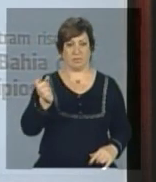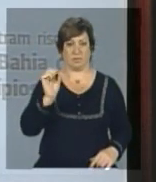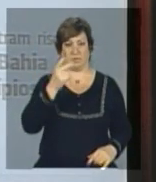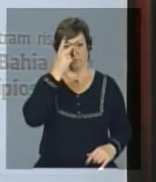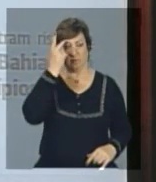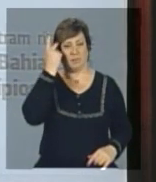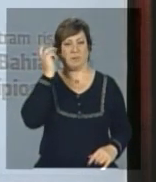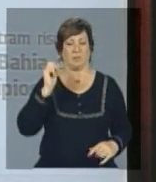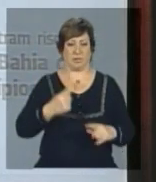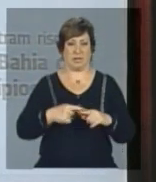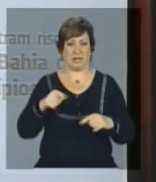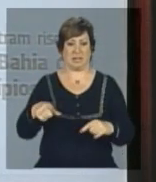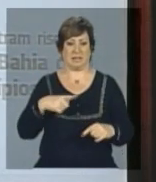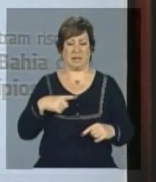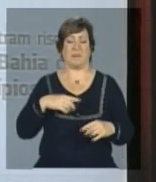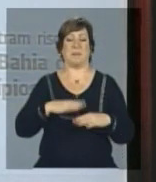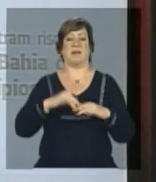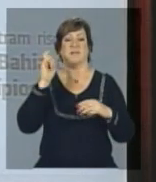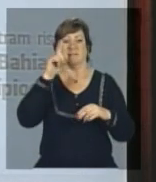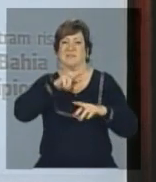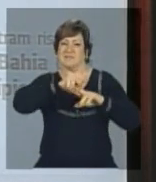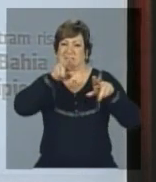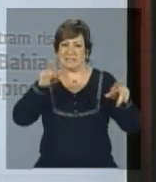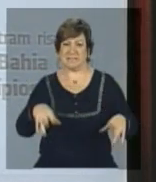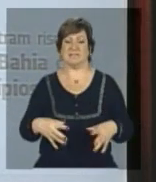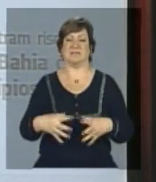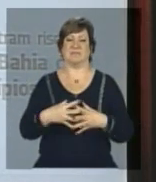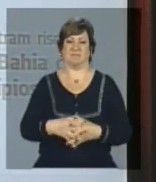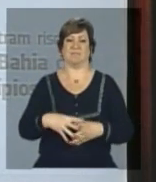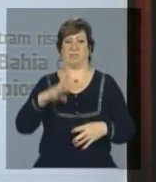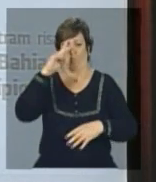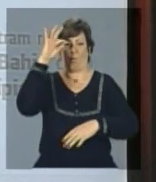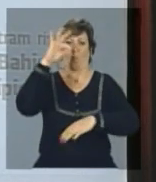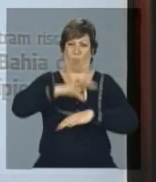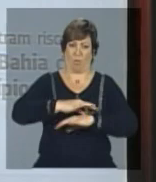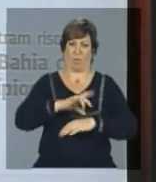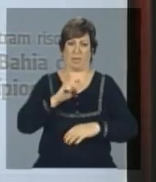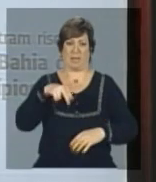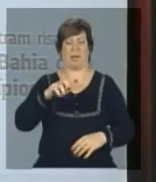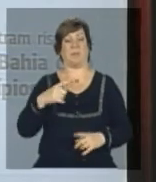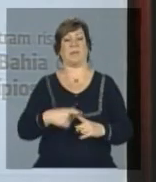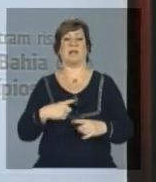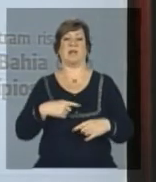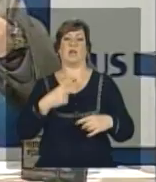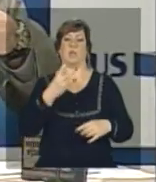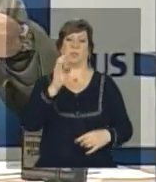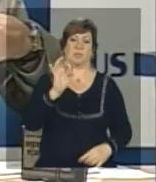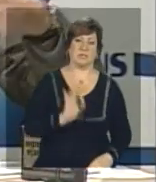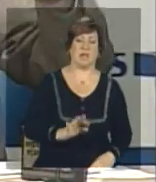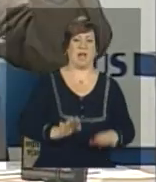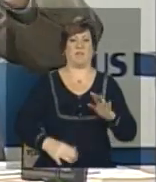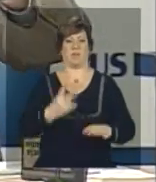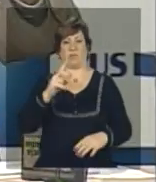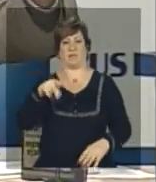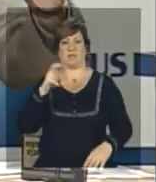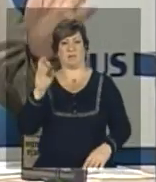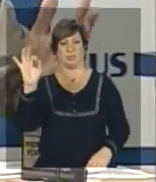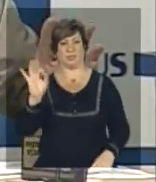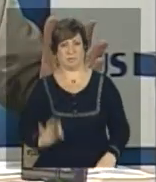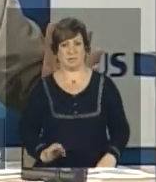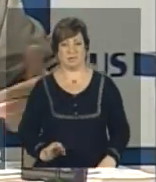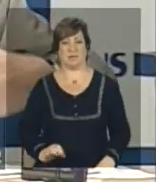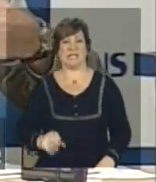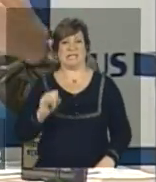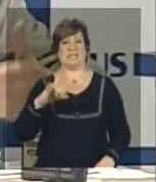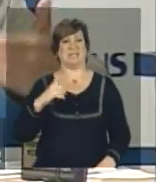né? Isso é uma variável. Mesmo com o índice de infestação de 2%, 2,5%, se tem muito suscetível